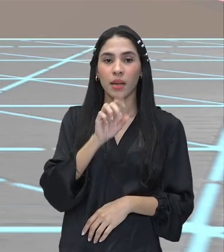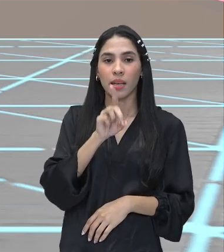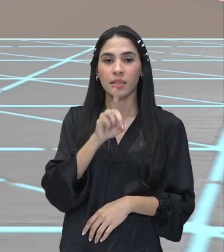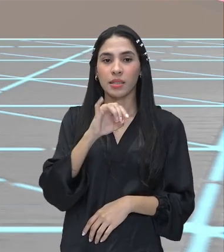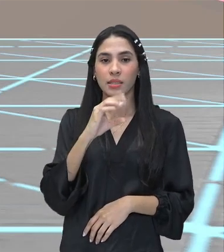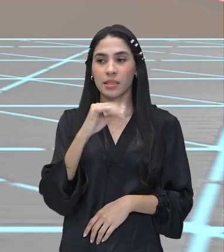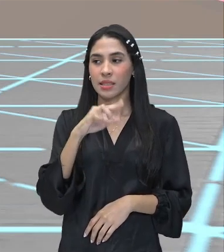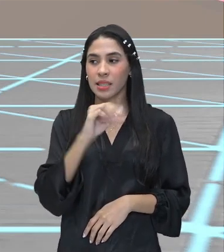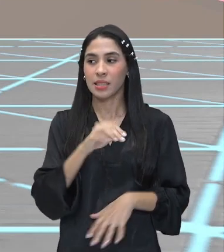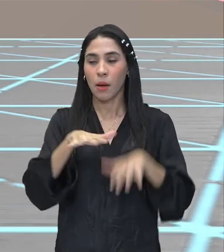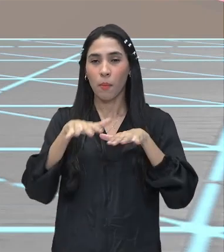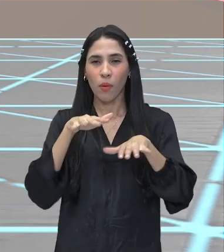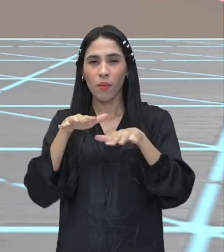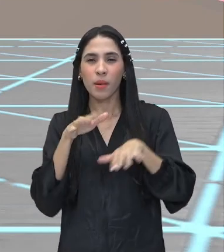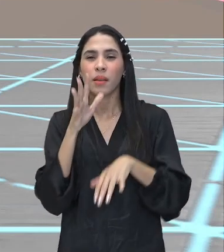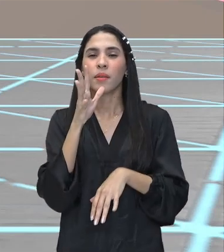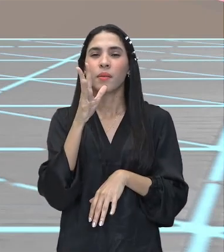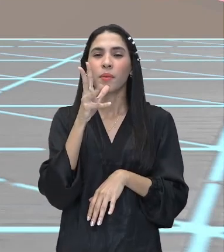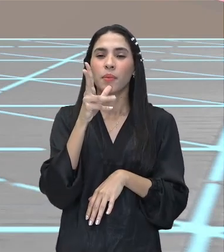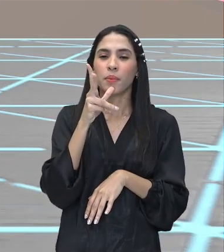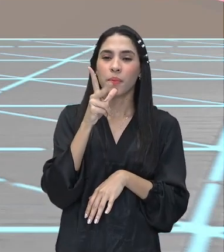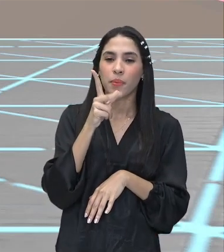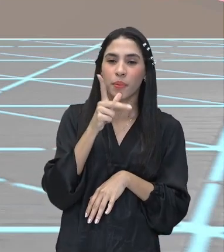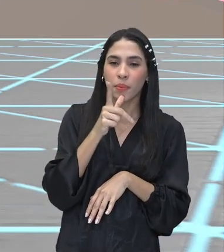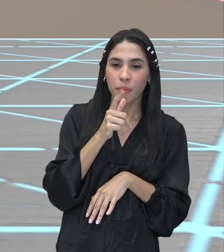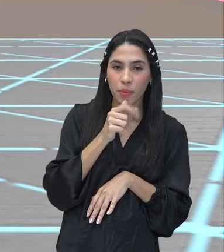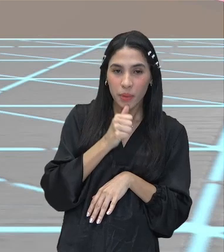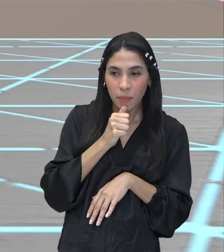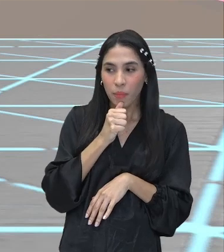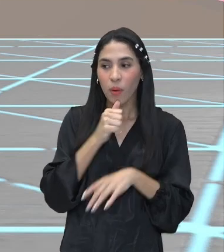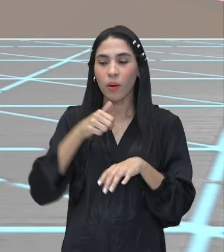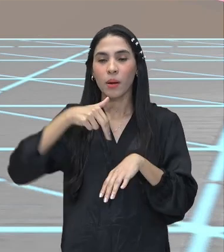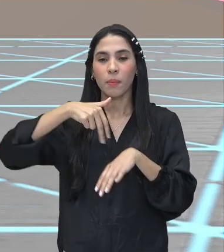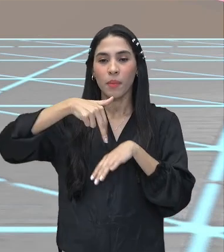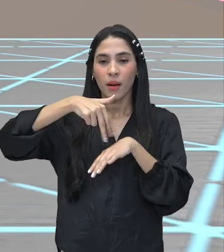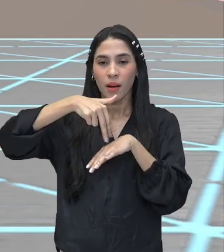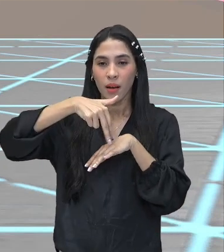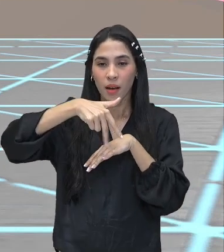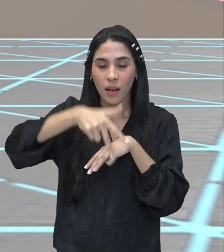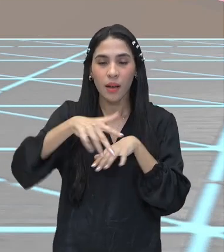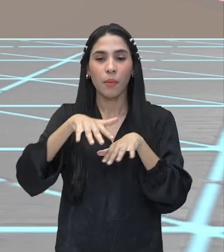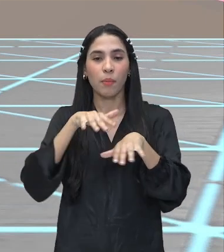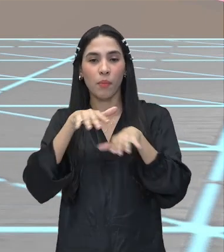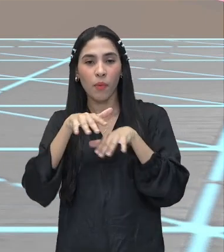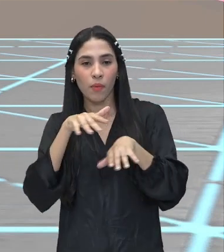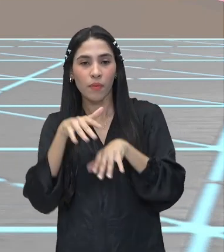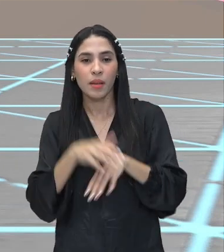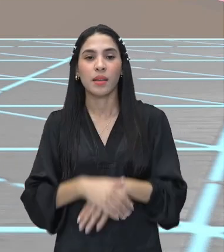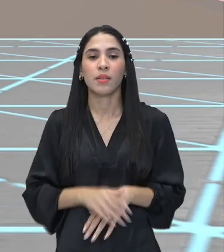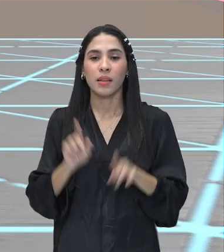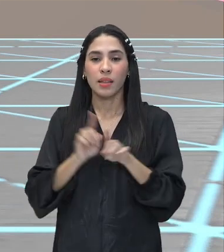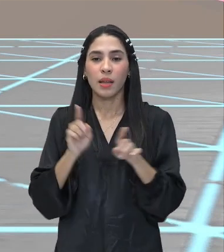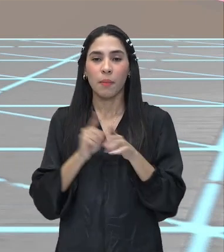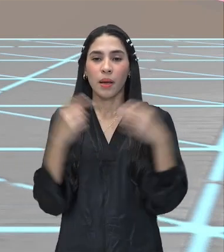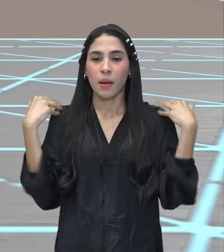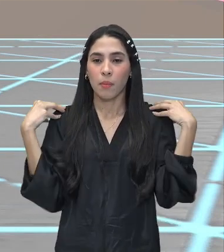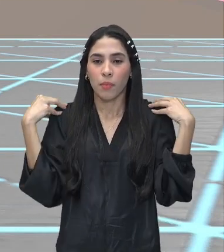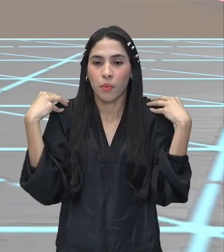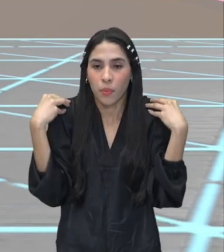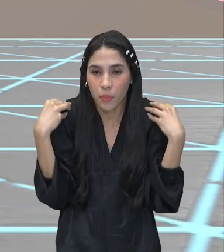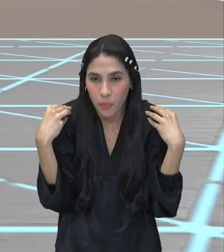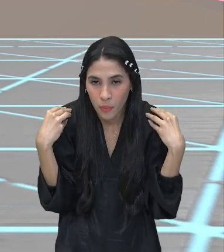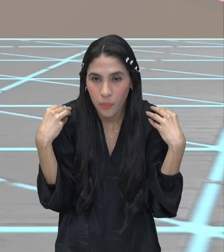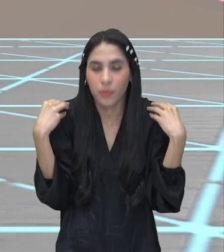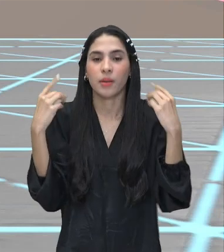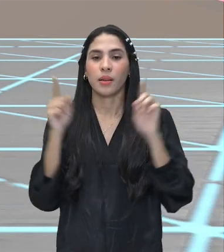bradicinesia, que é a diminuição da velocidade e amplitude dos movimentos, uma postura curvada com perda de